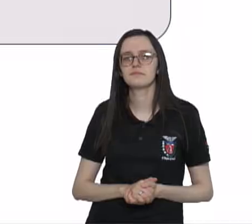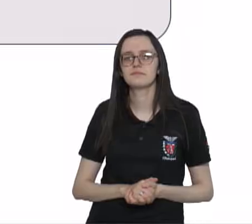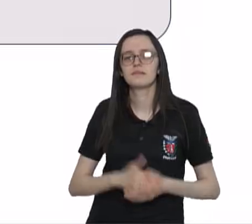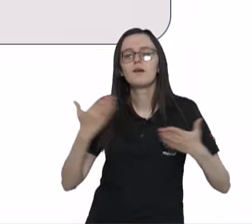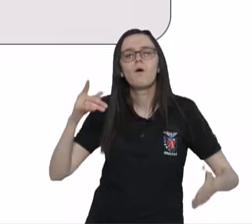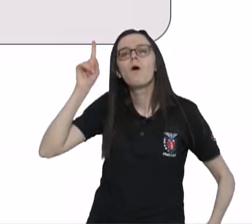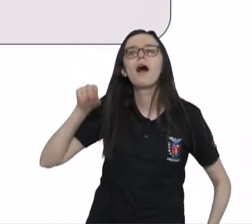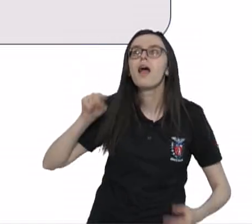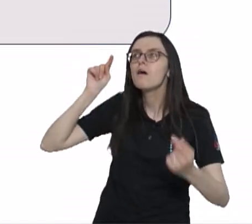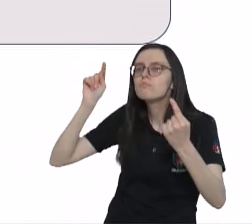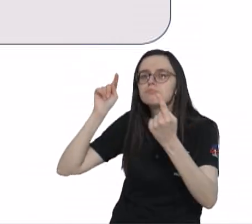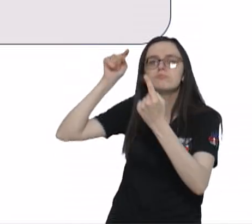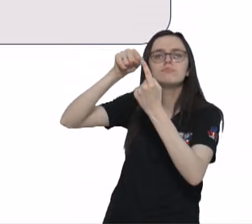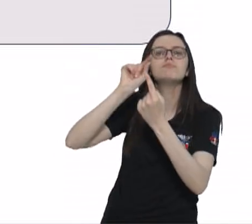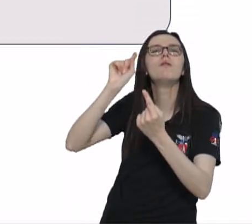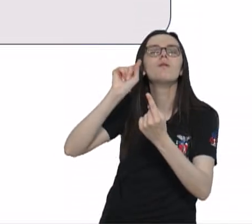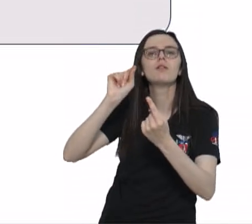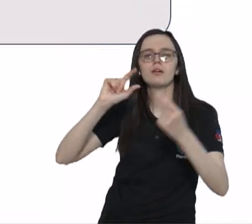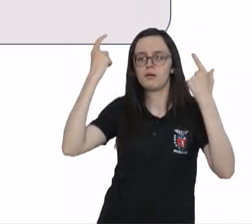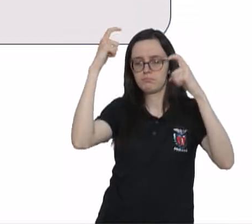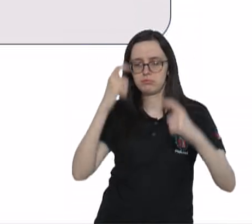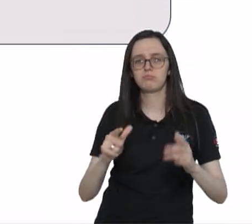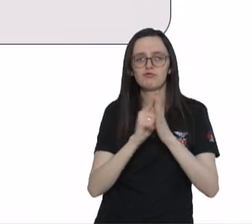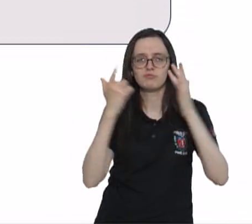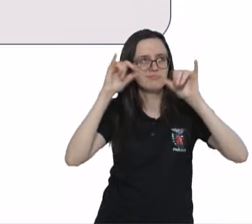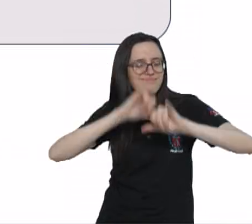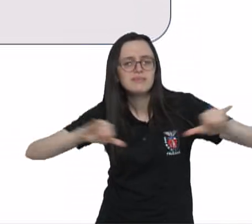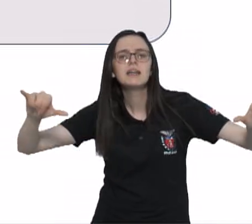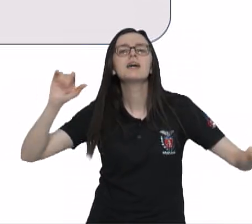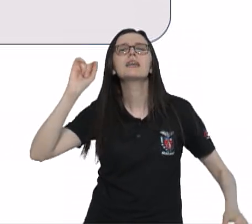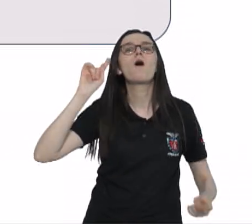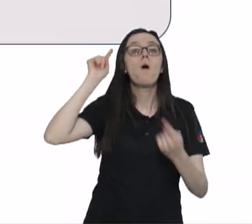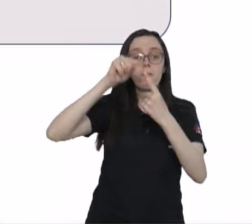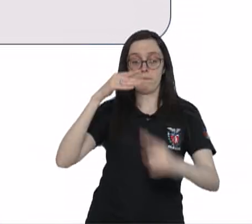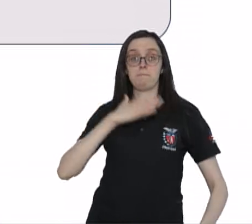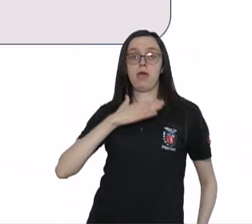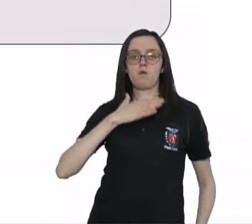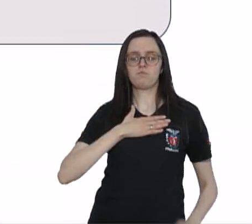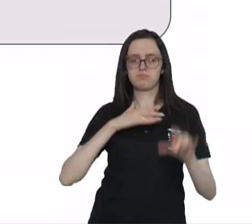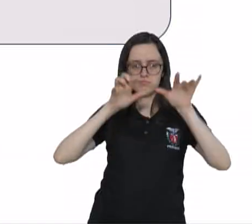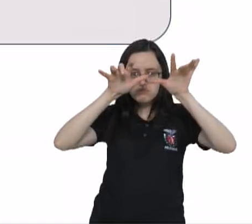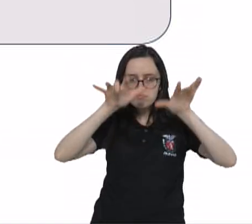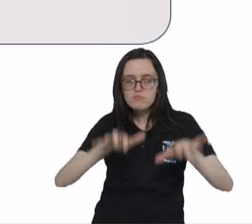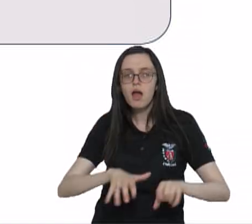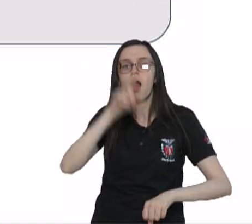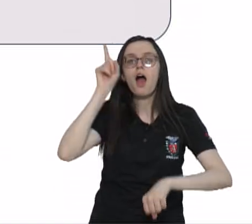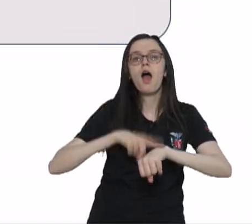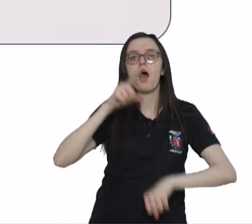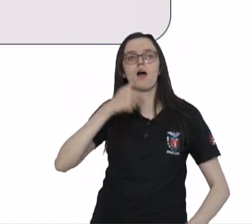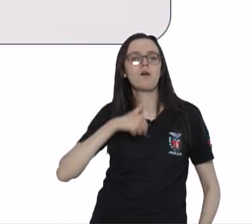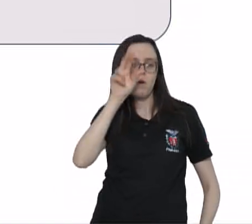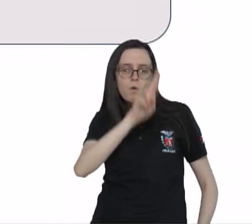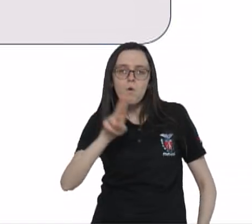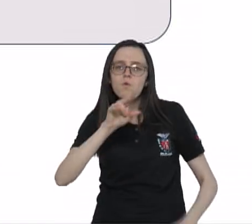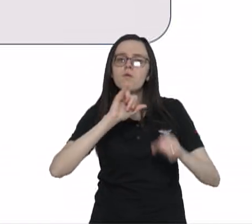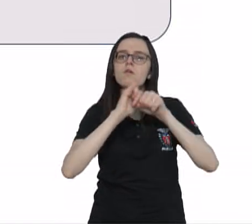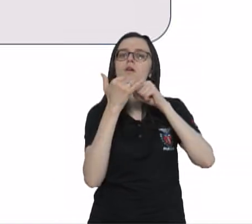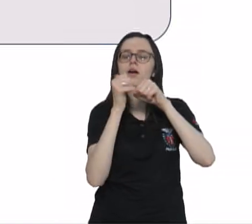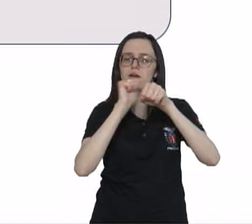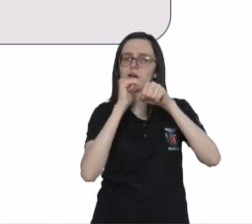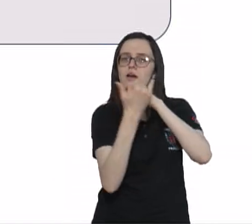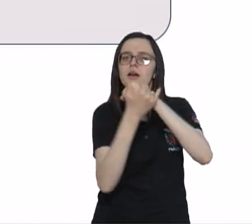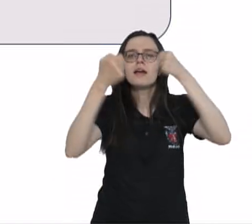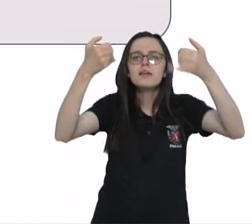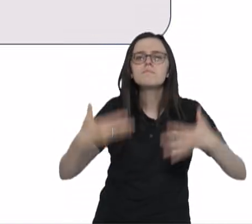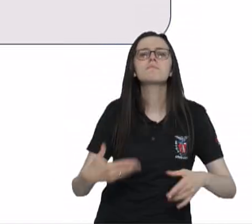Qual é a intenção do anunciante, né? Ou seja, aquele que faz o classificado, ao empregar esses adjetivos para